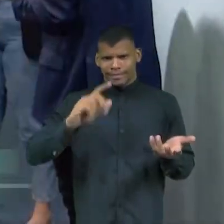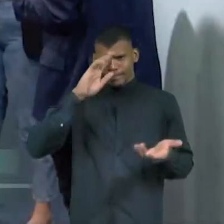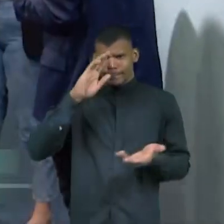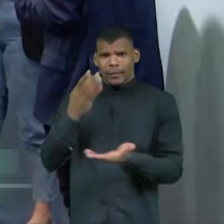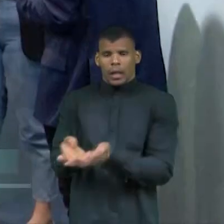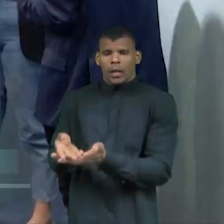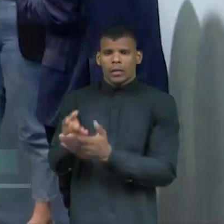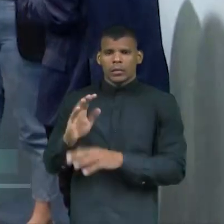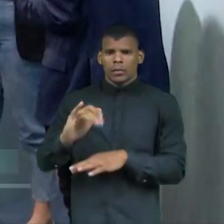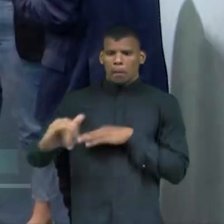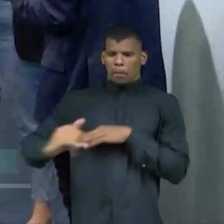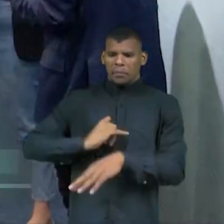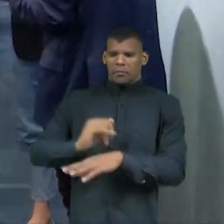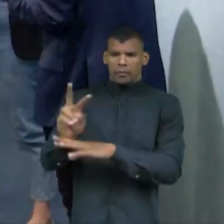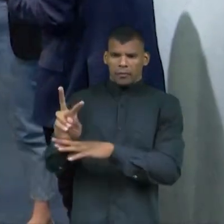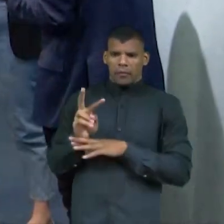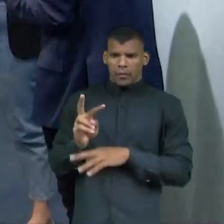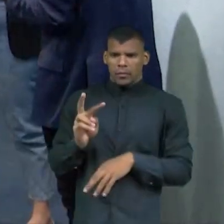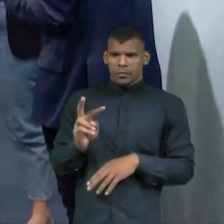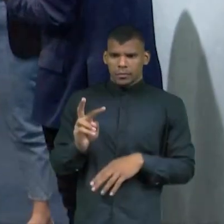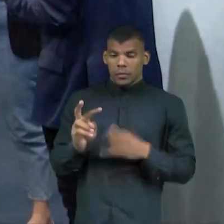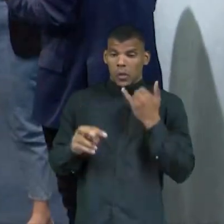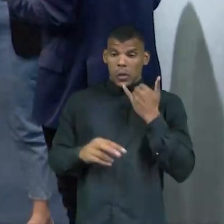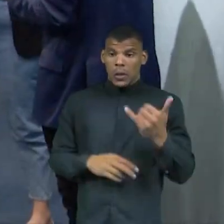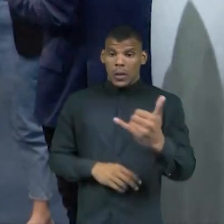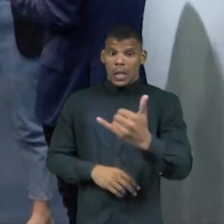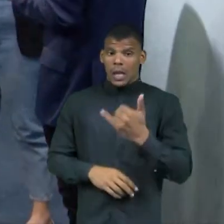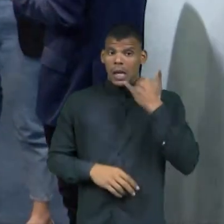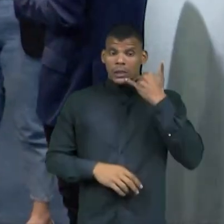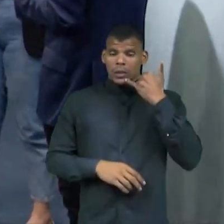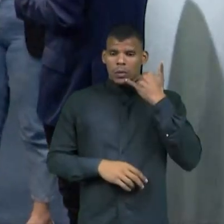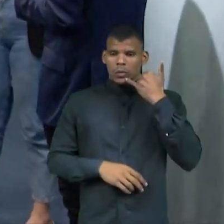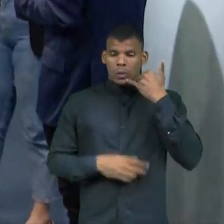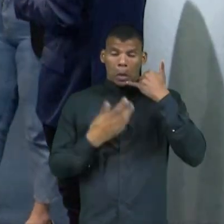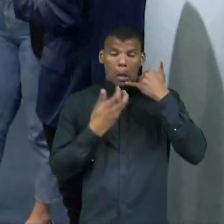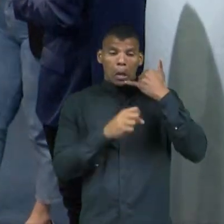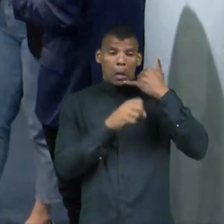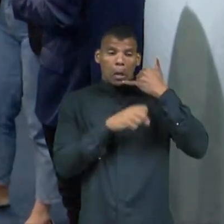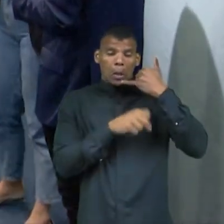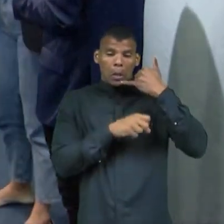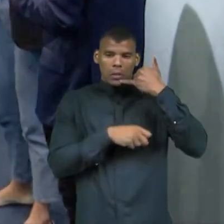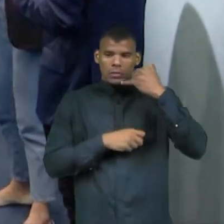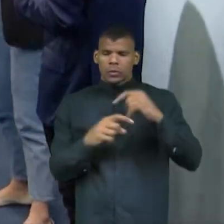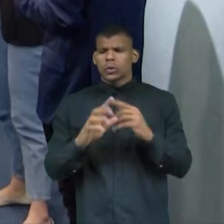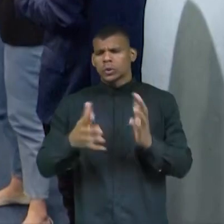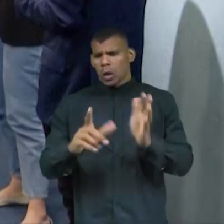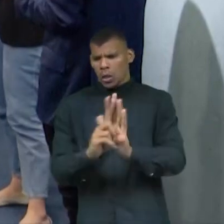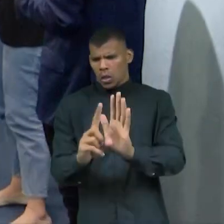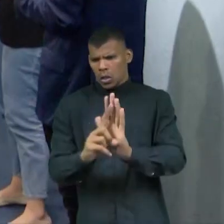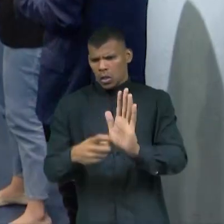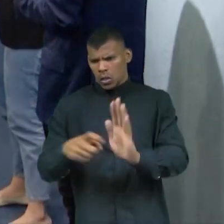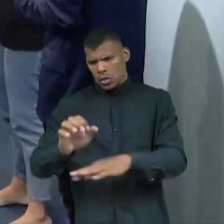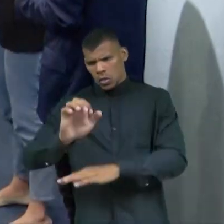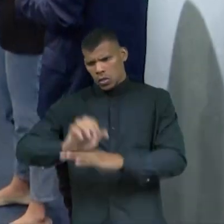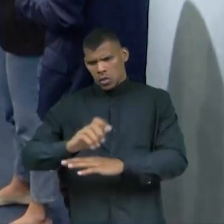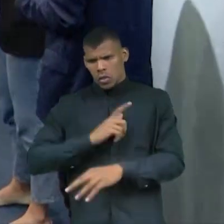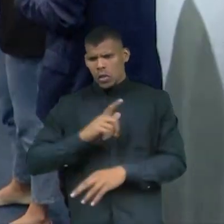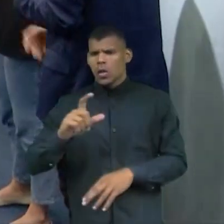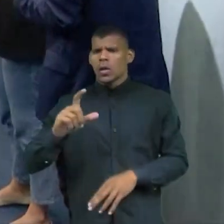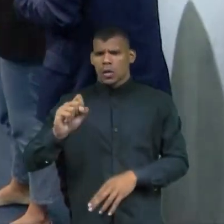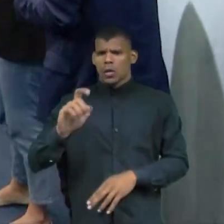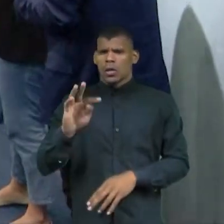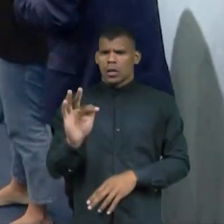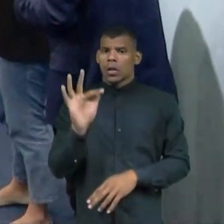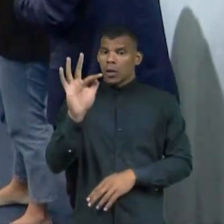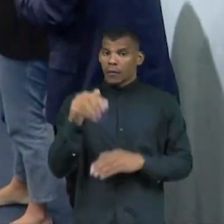contrair empréstimos a partir de ligações telefônicas. Né? Já existem leis estaduais, inclusive o STF muito recentemente